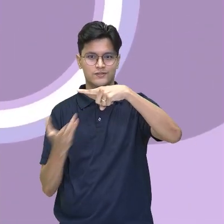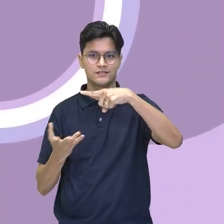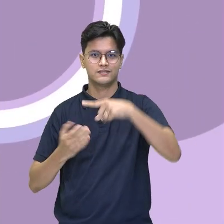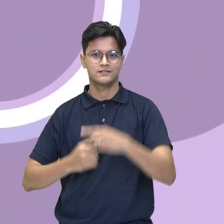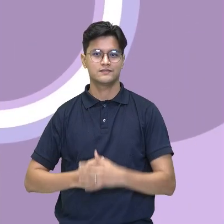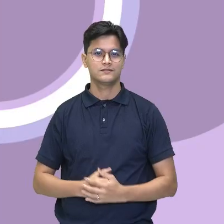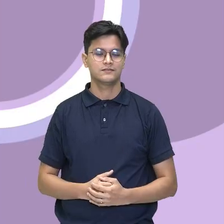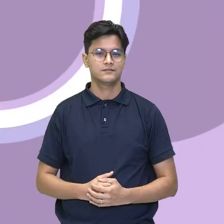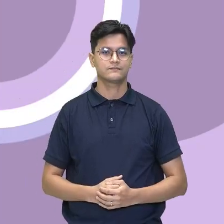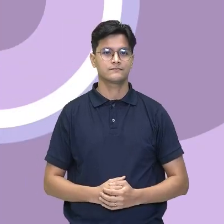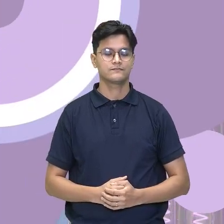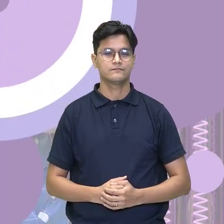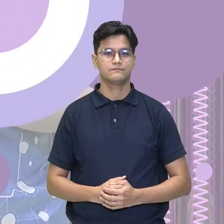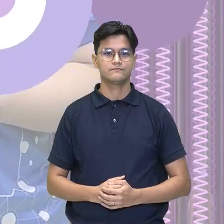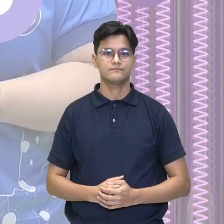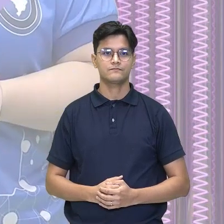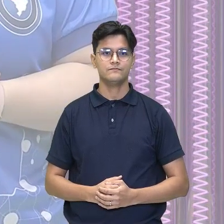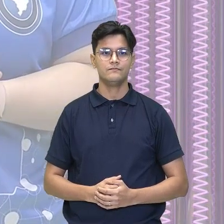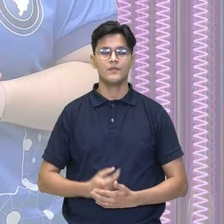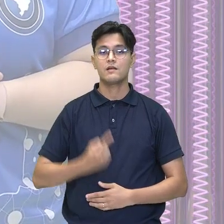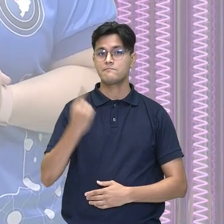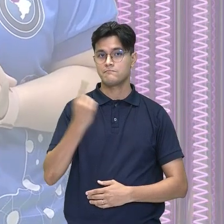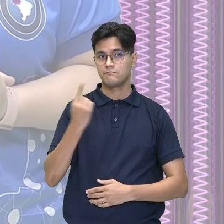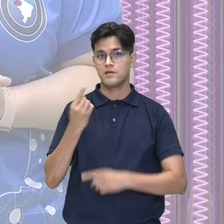A primeira fração,